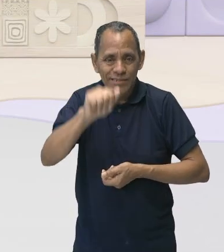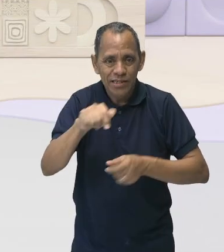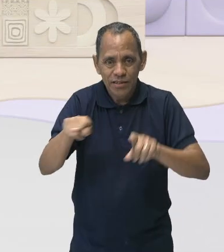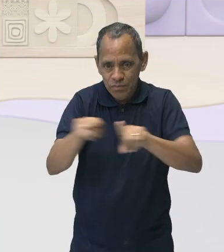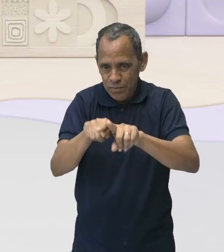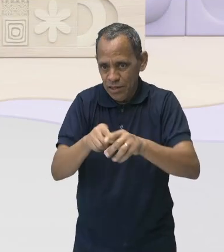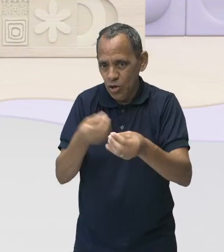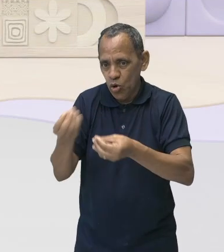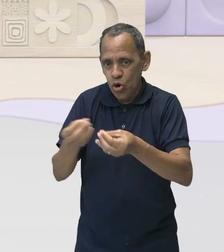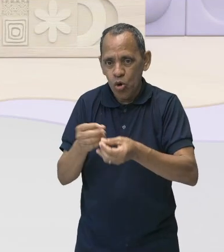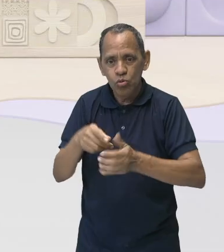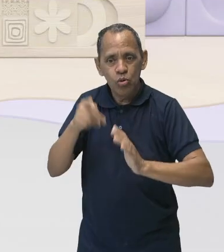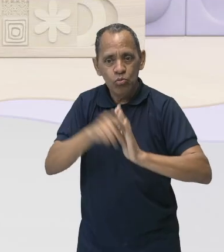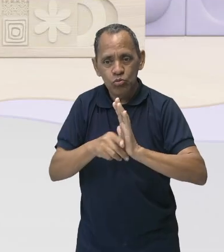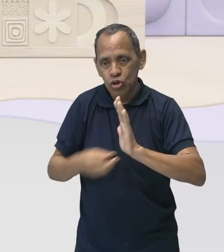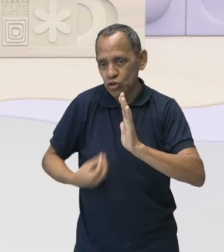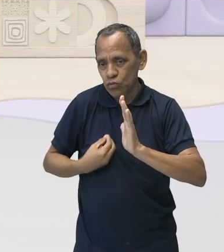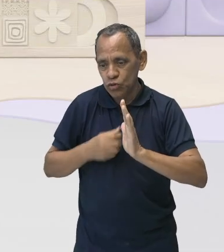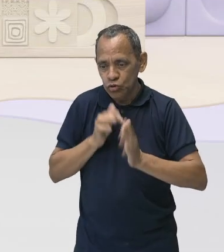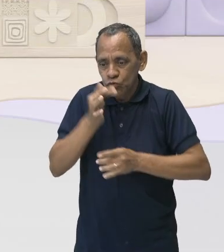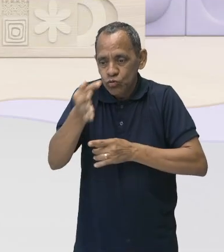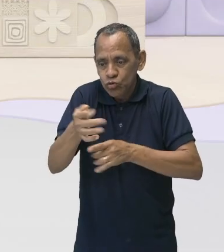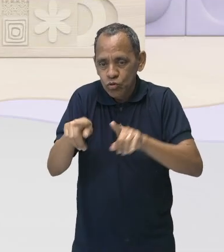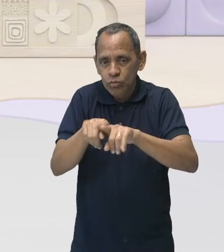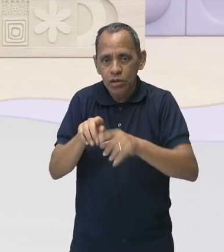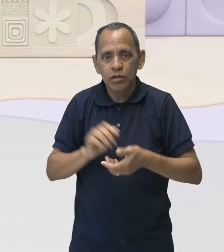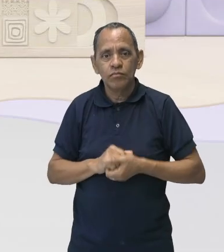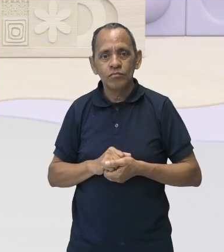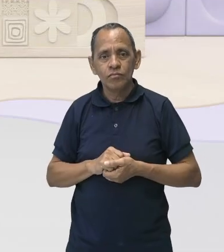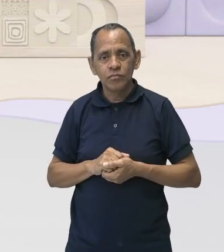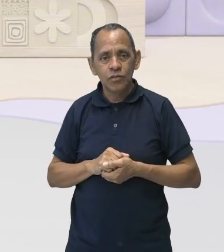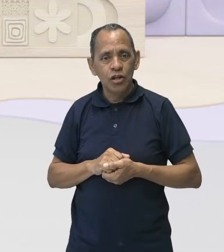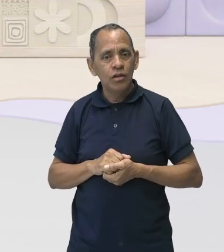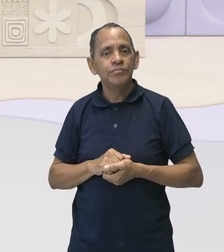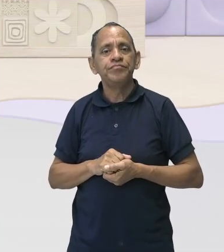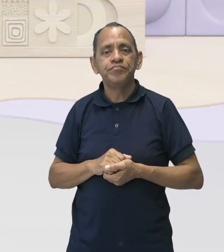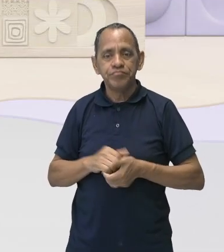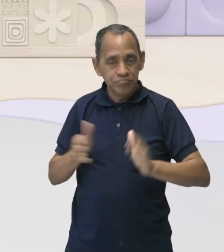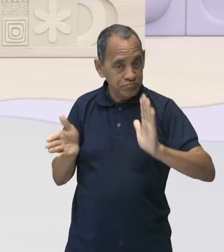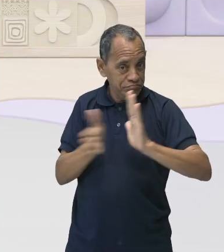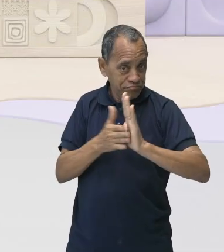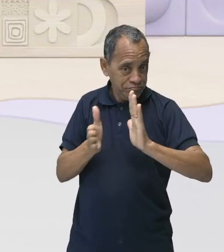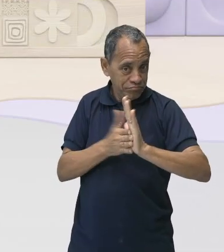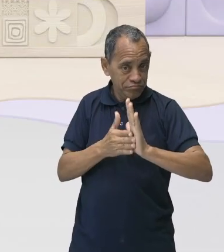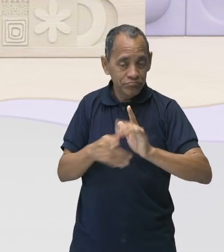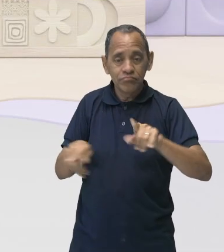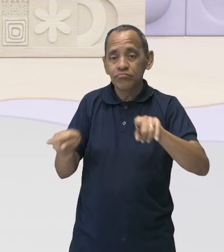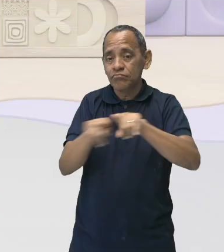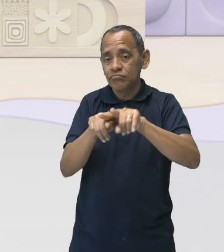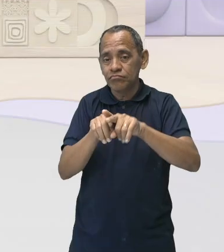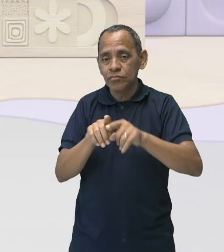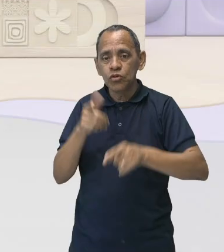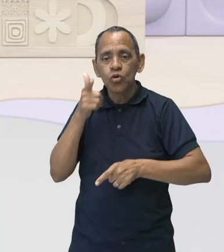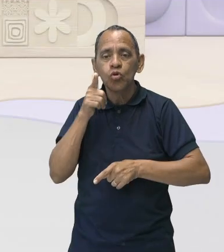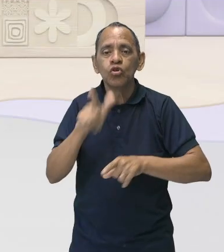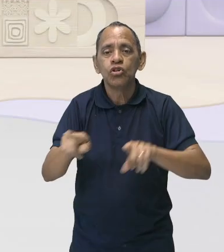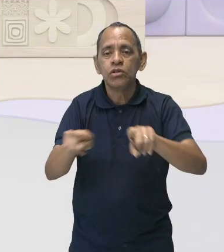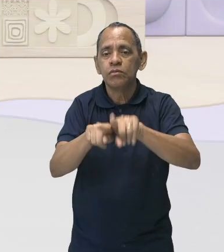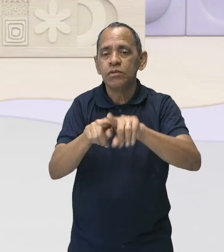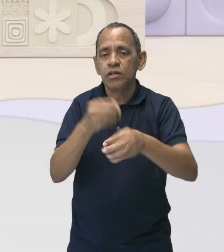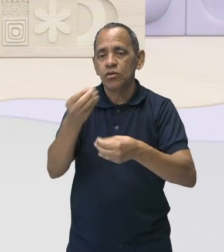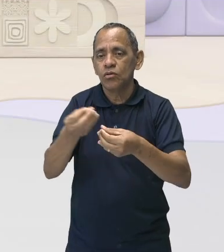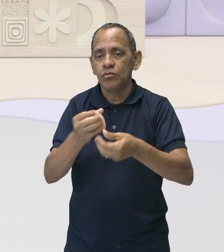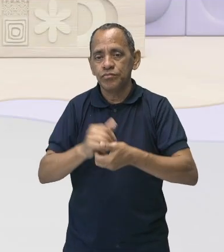vida para a nossa realização. É sentir-se realizado com as conquistas. Mas não precisa ser